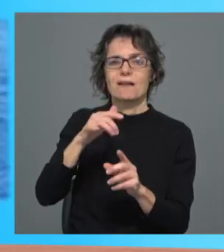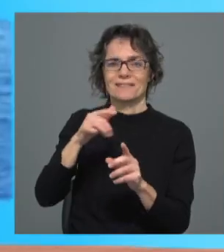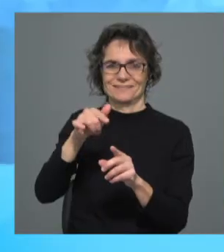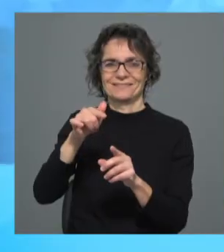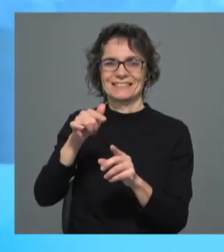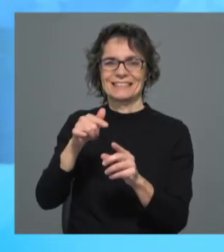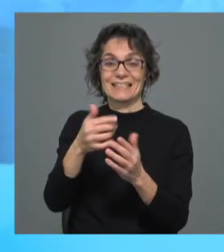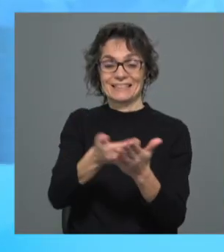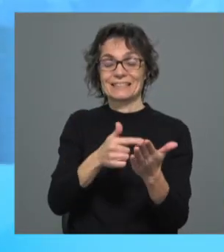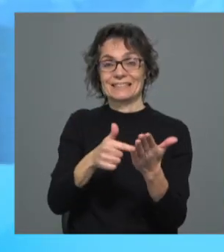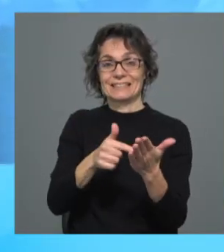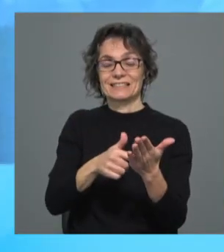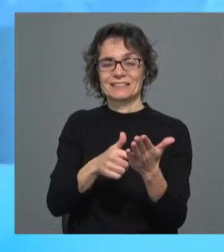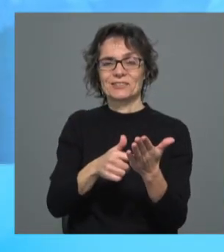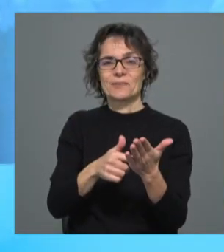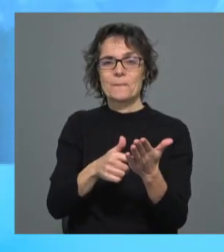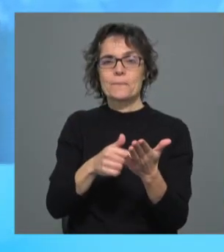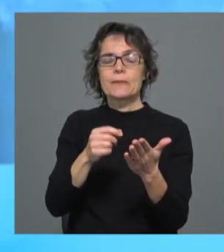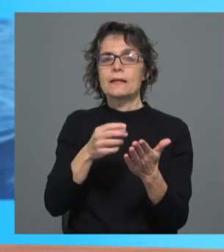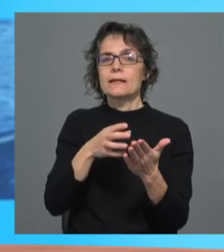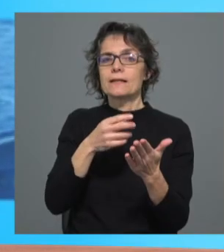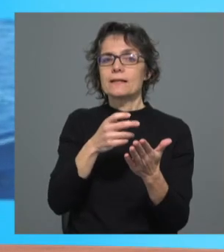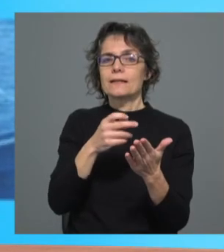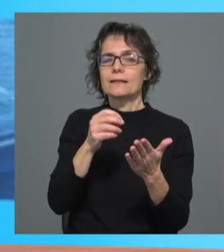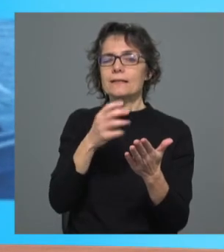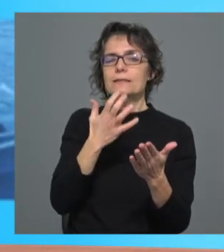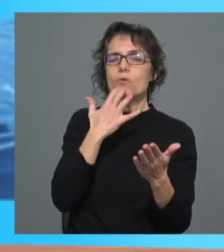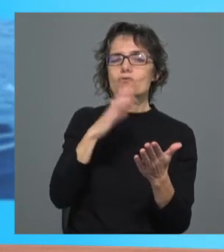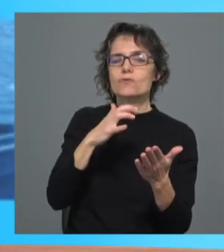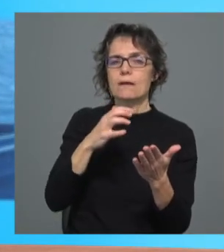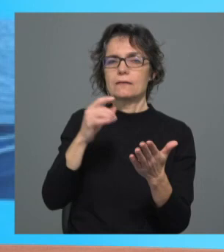este ditado, mas usa estas duas